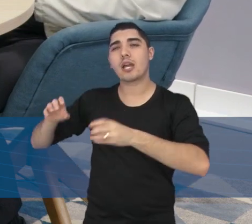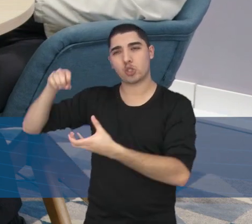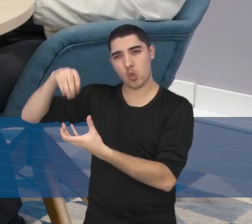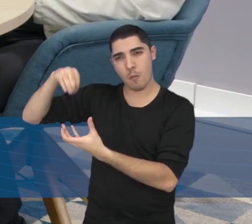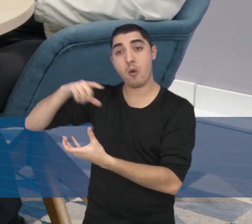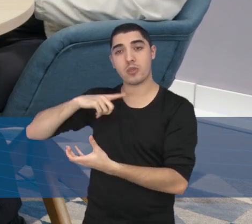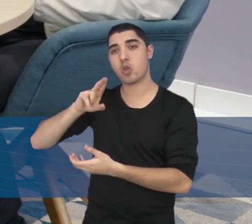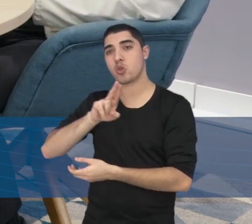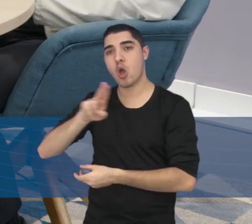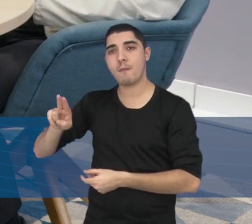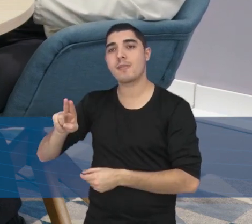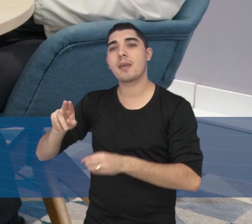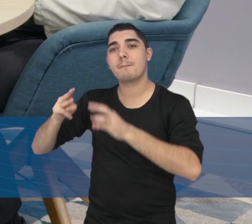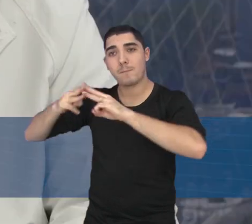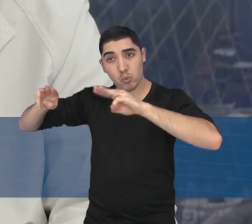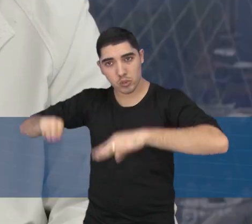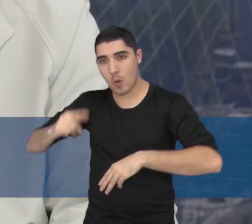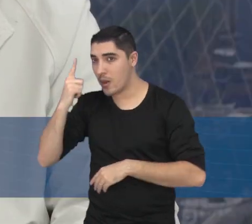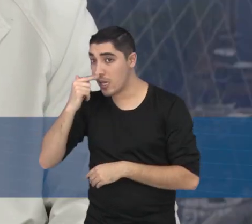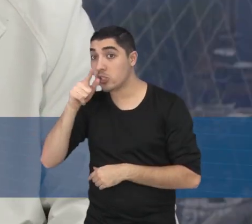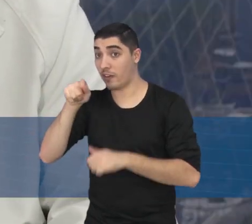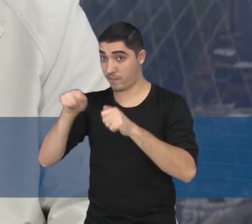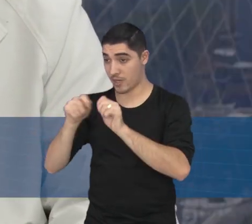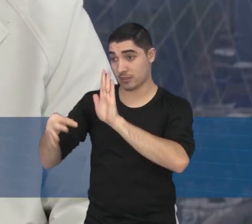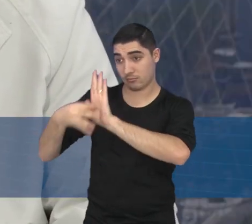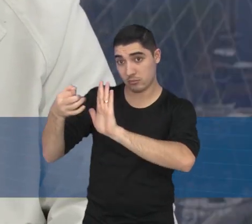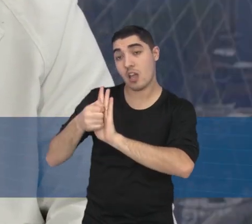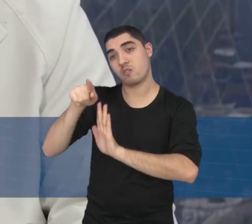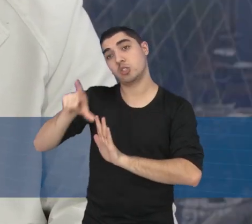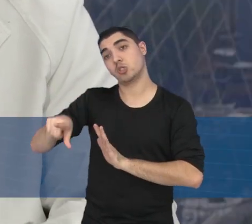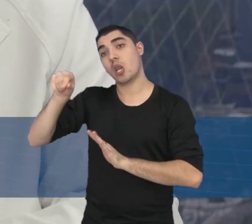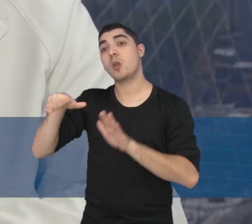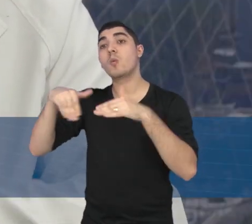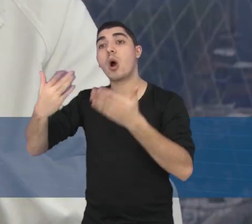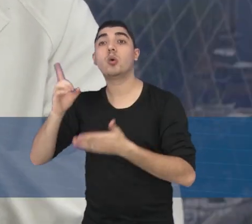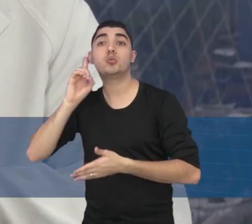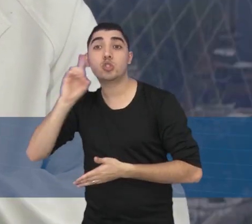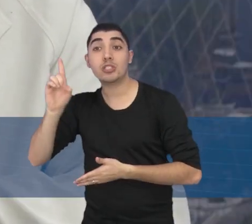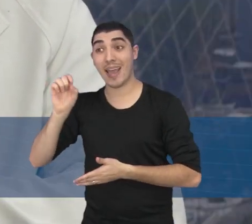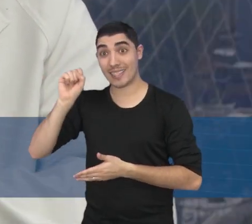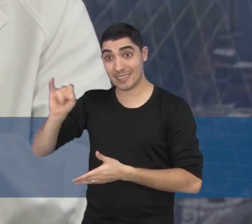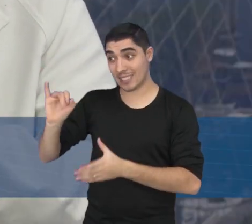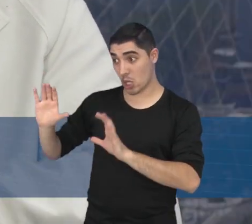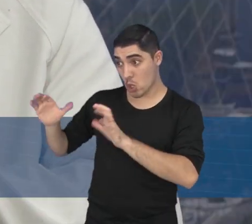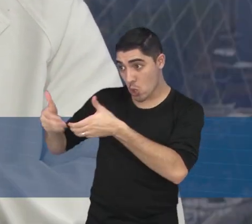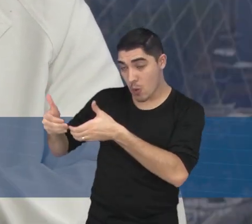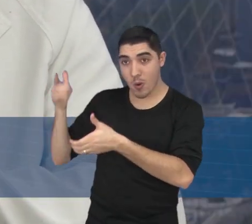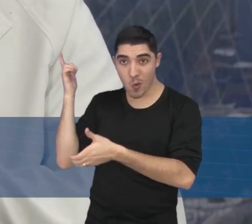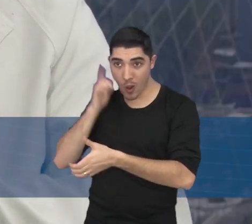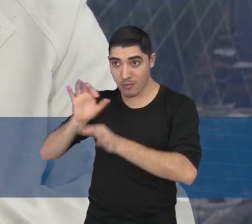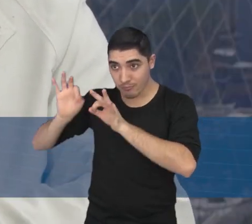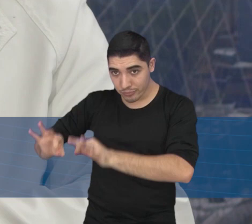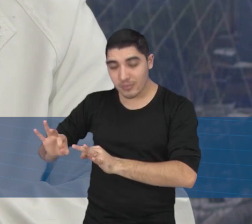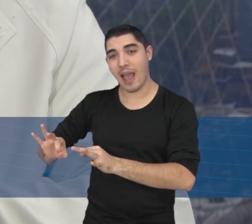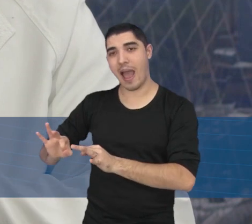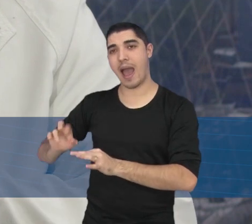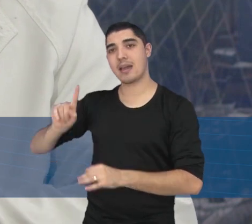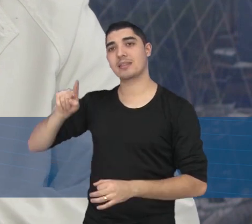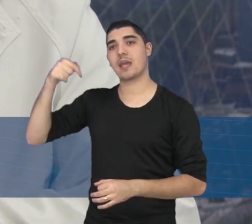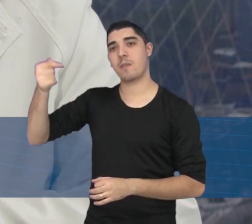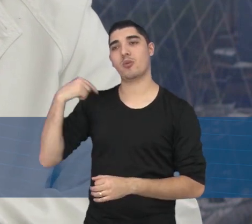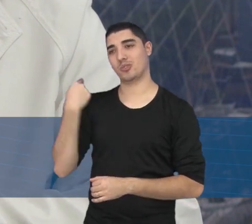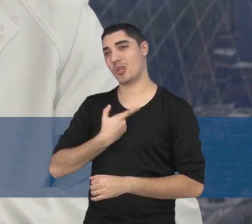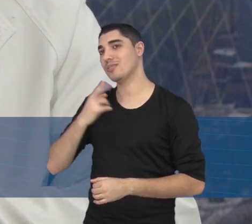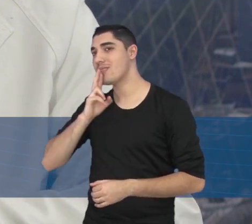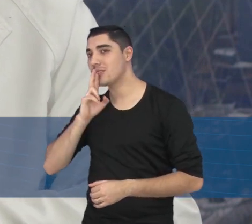Museu do Lixo, você entra, se inscreve para um determinado dia, você escolhe um determinado dia, se montar o grupo, a gente dá um retorno, fala, tá validado